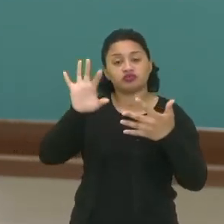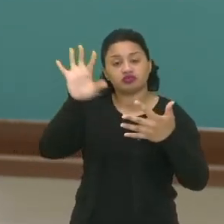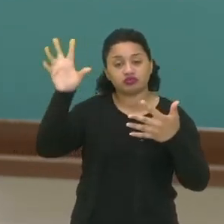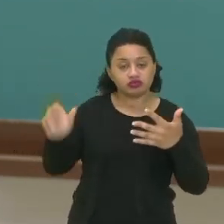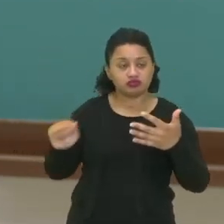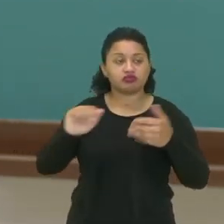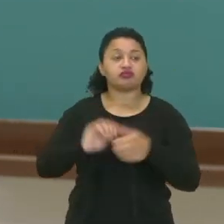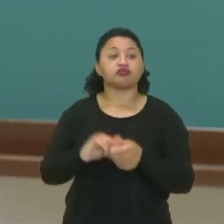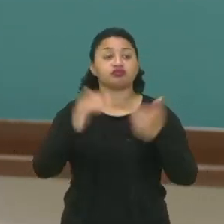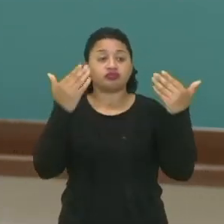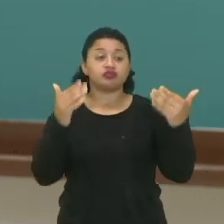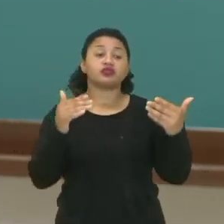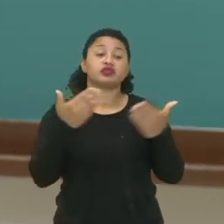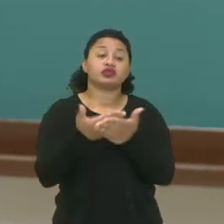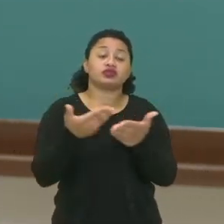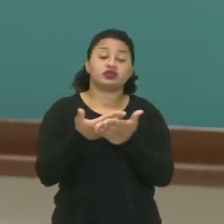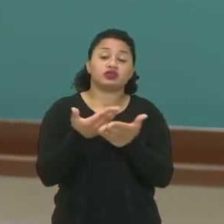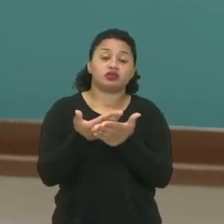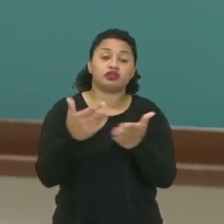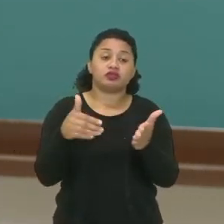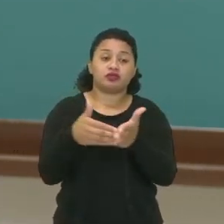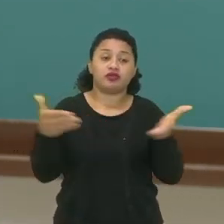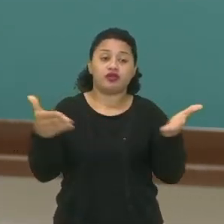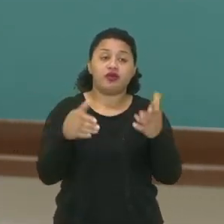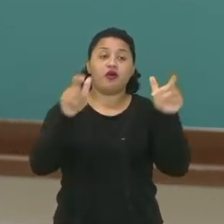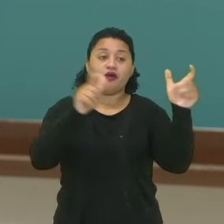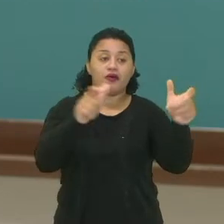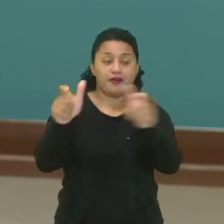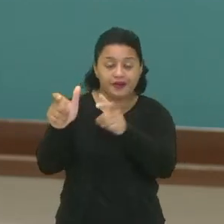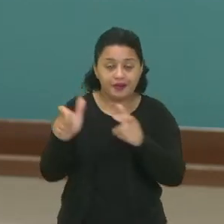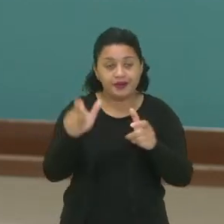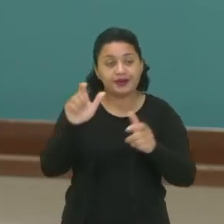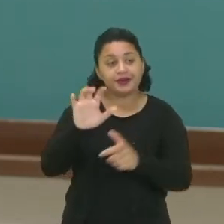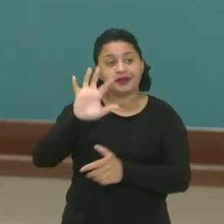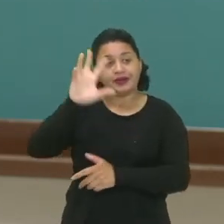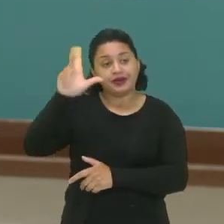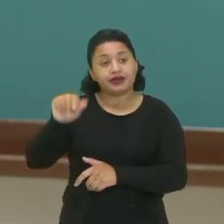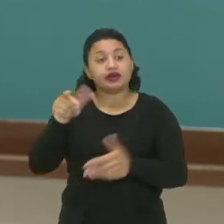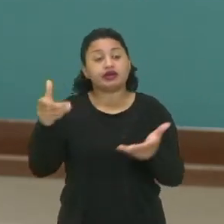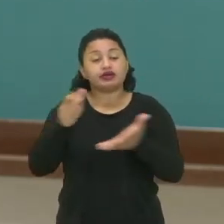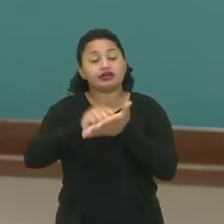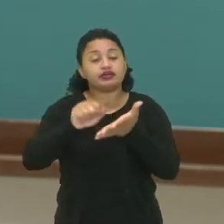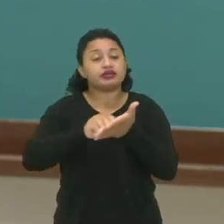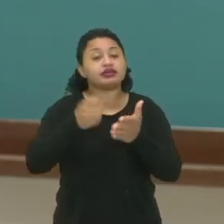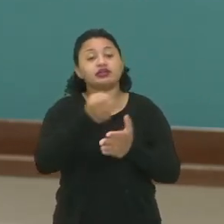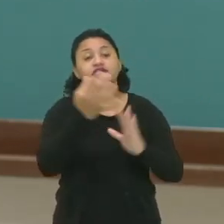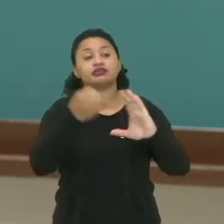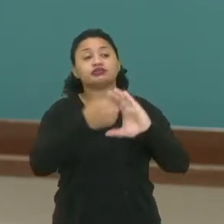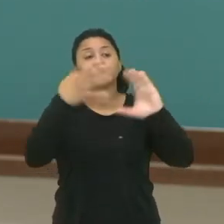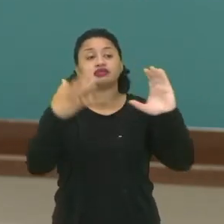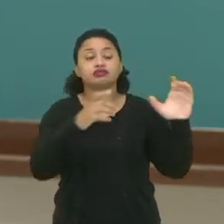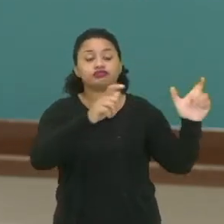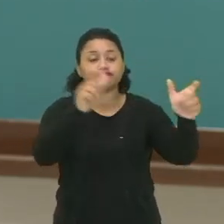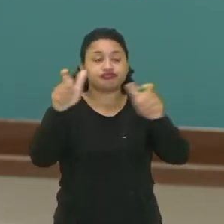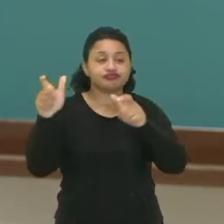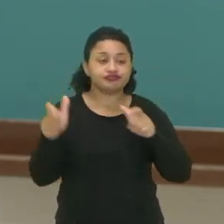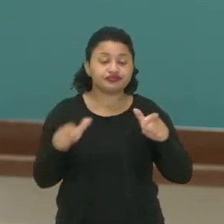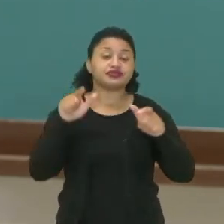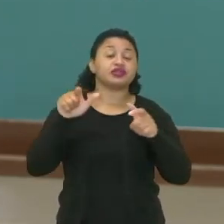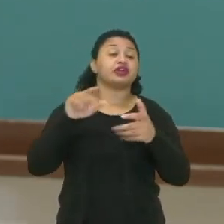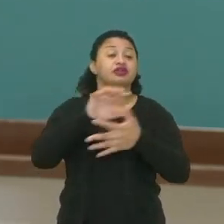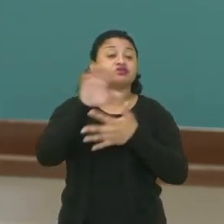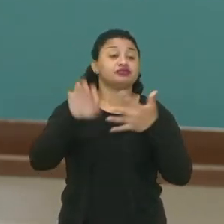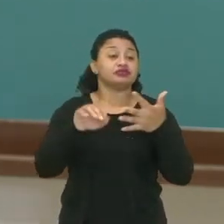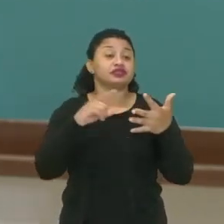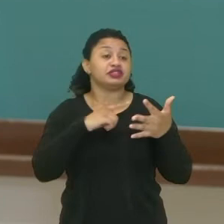Analisando então o que estudamos até agora, sobre a localização do continente africano, escreva quais características de localização esse continente